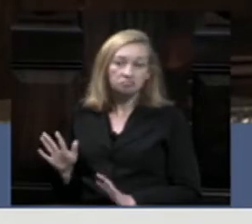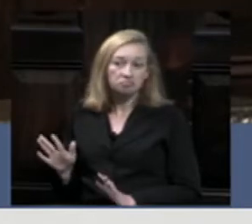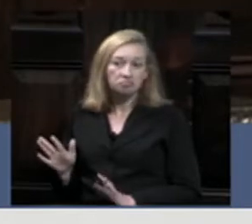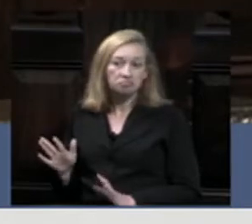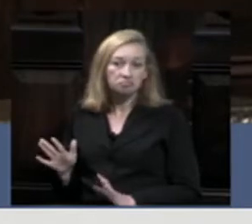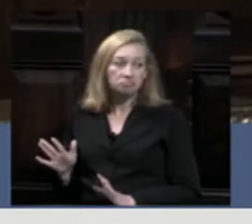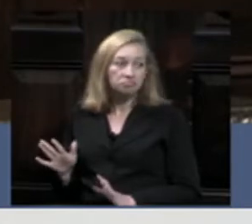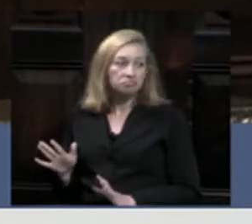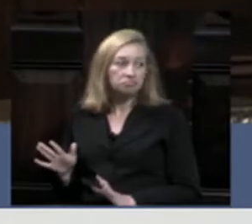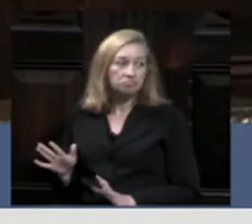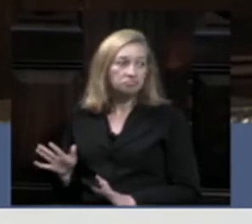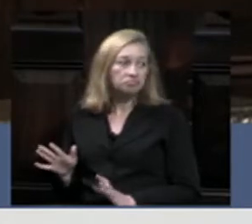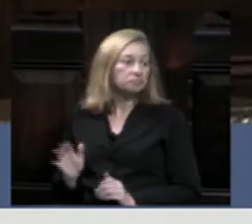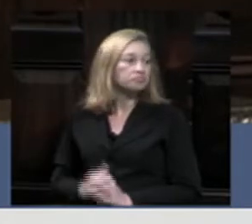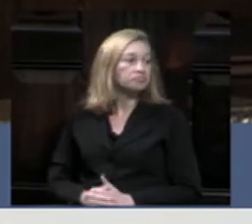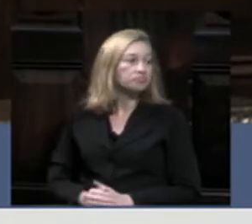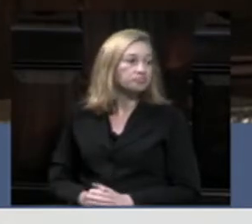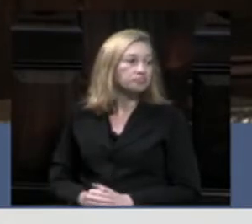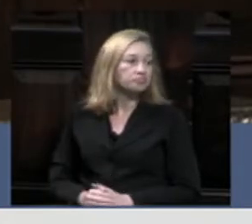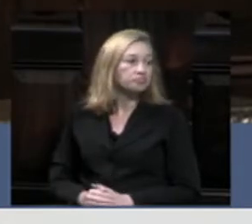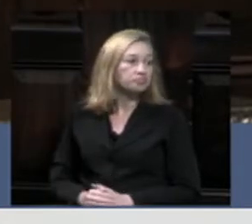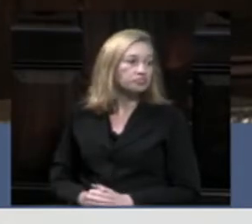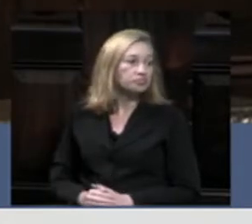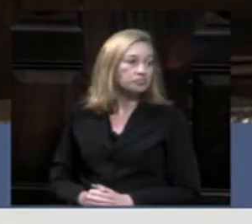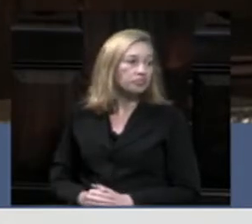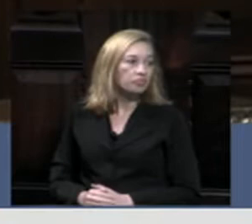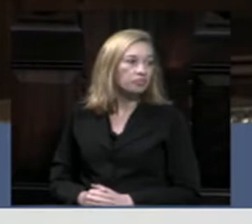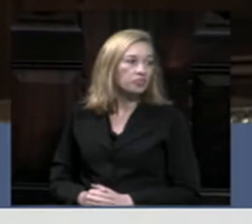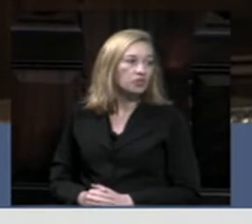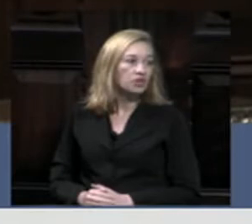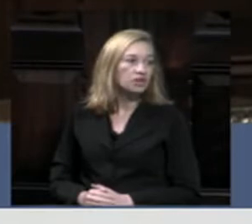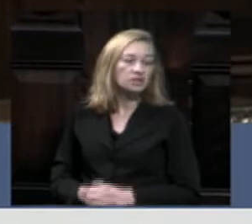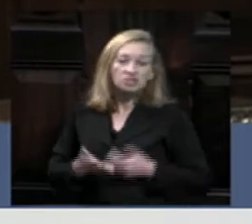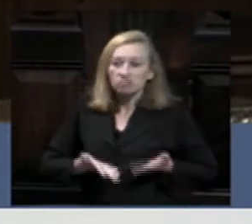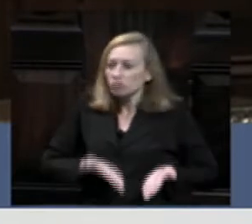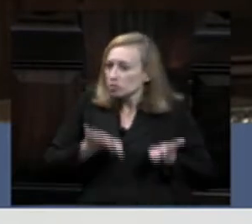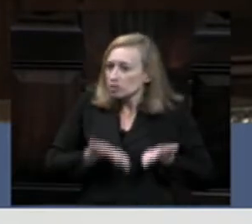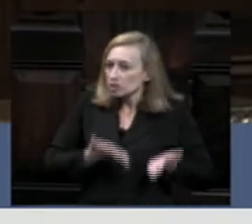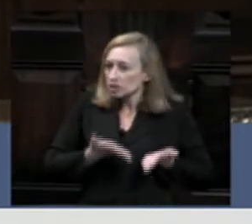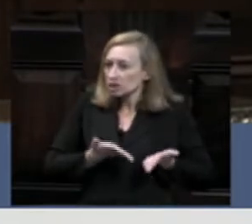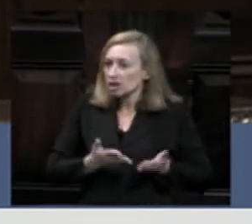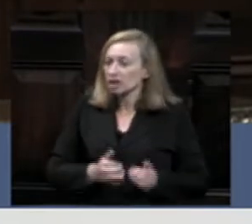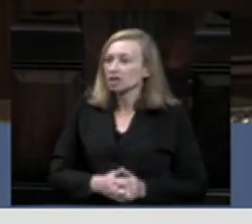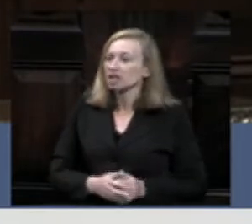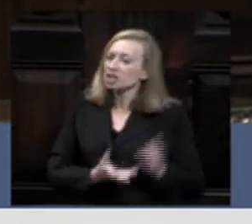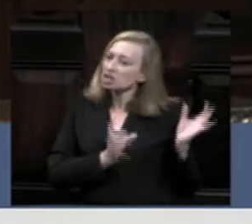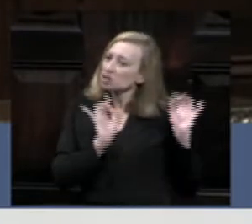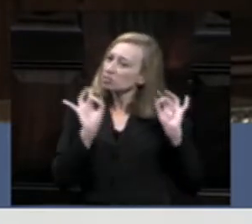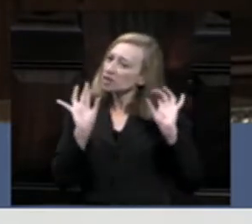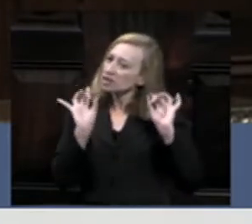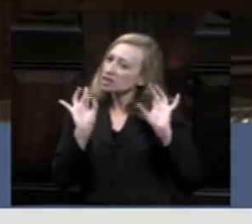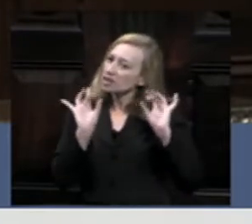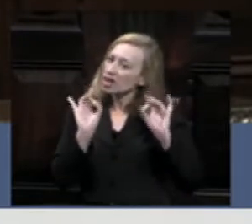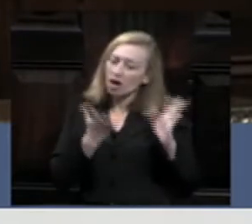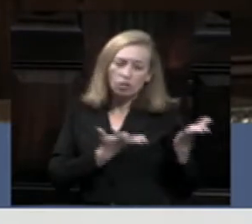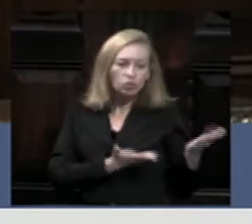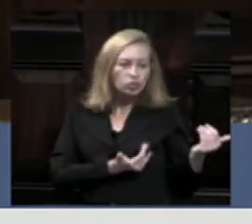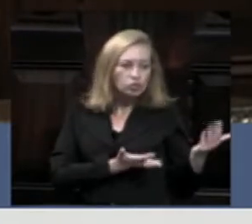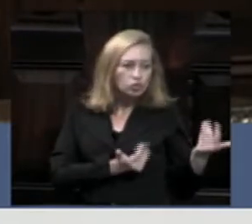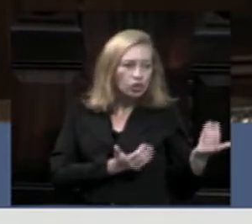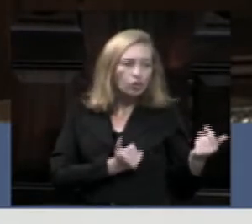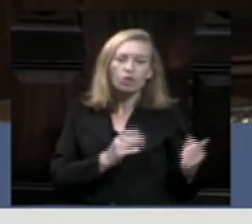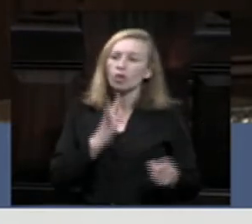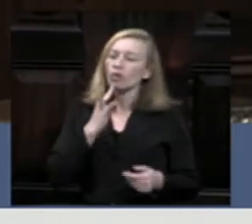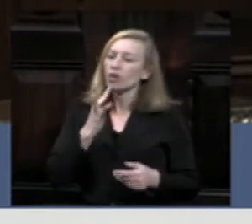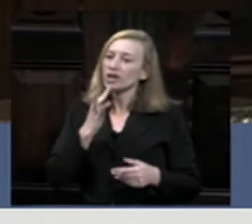É uma forma, inclusive, de estimular, especialmente os jovens, conhecendo a